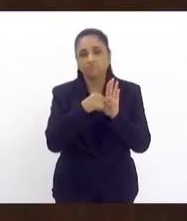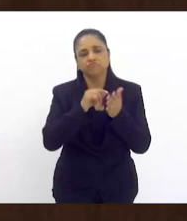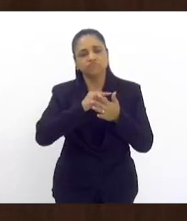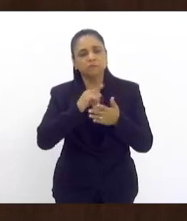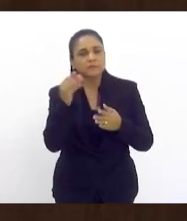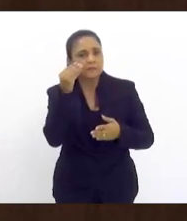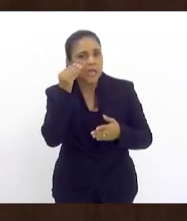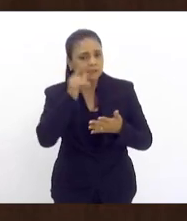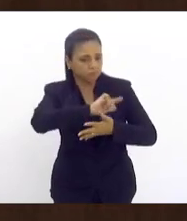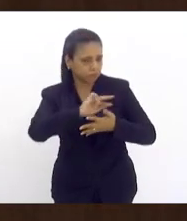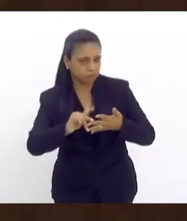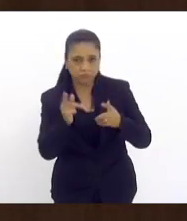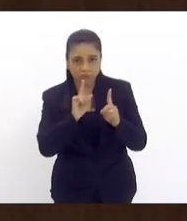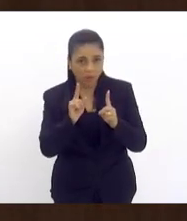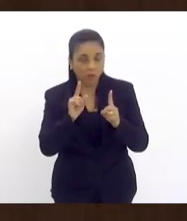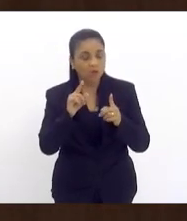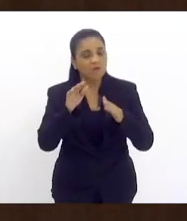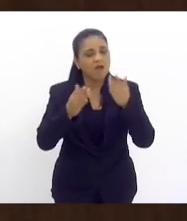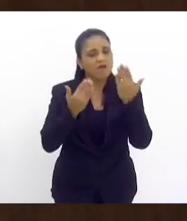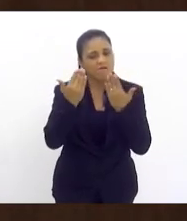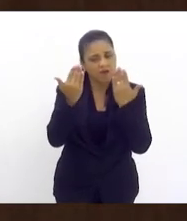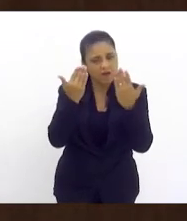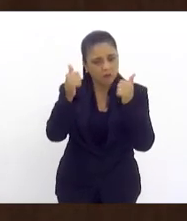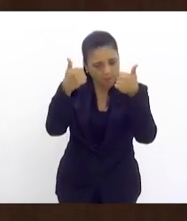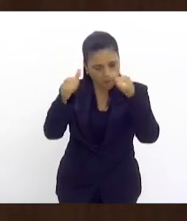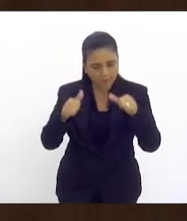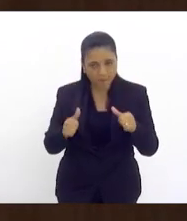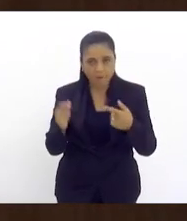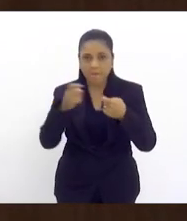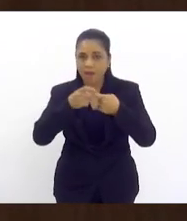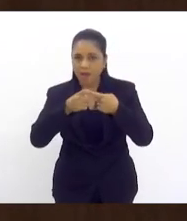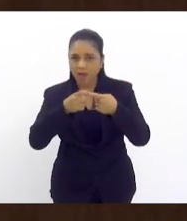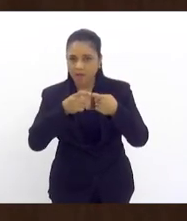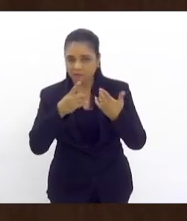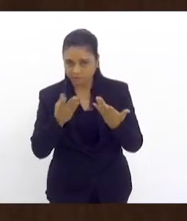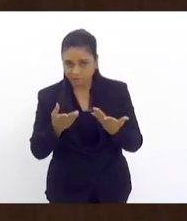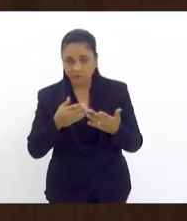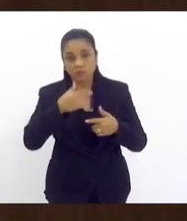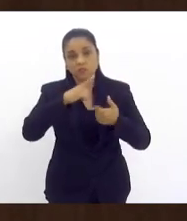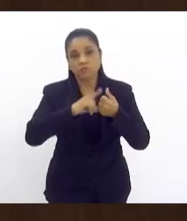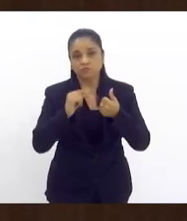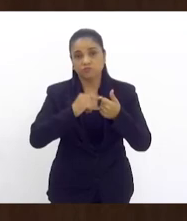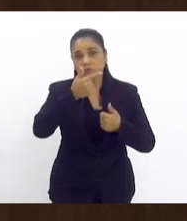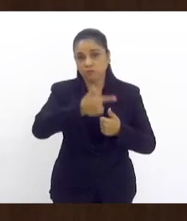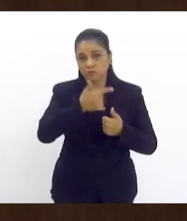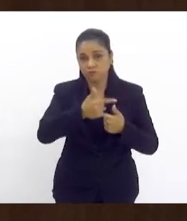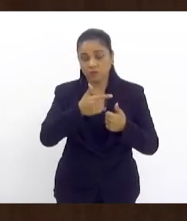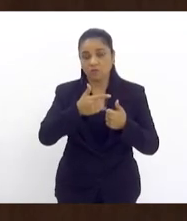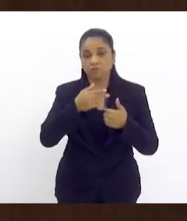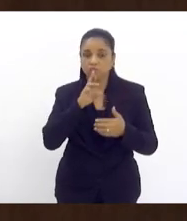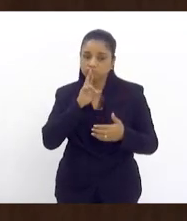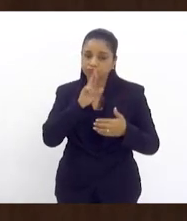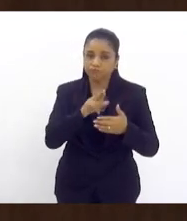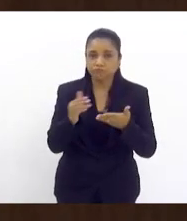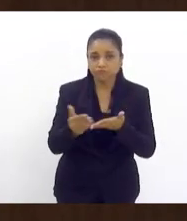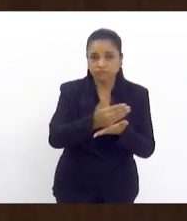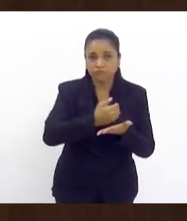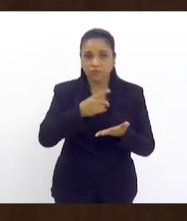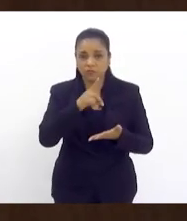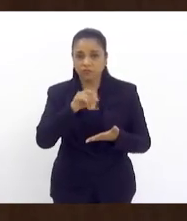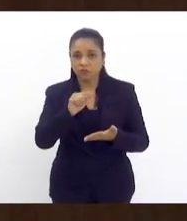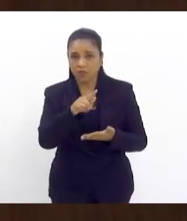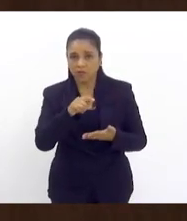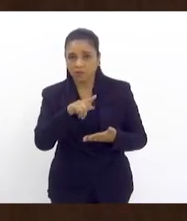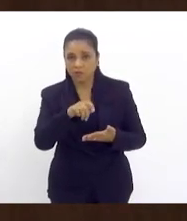adequado ao caso, conforme a avaliação médica. Artigo 2º. Com o diagnóstico positivo oriundo do